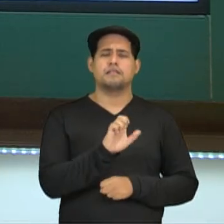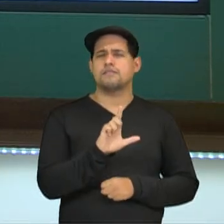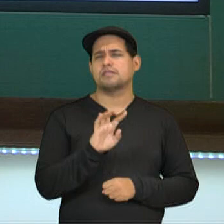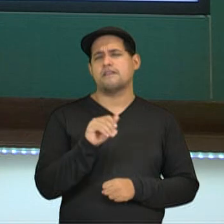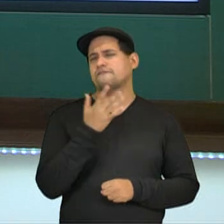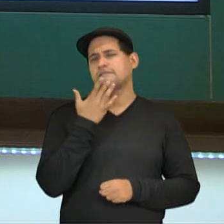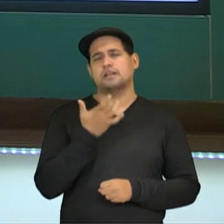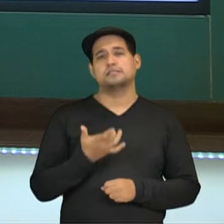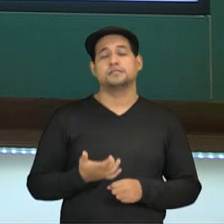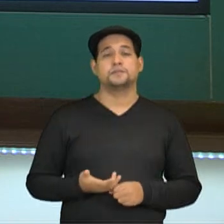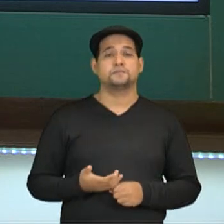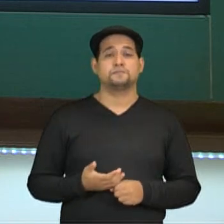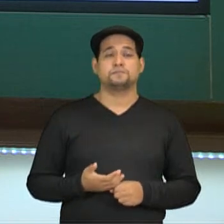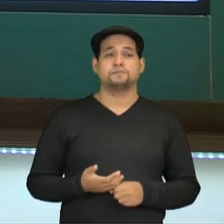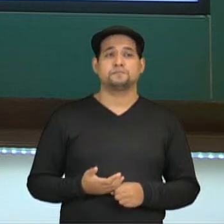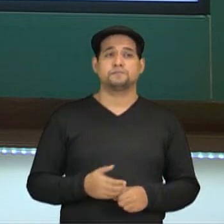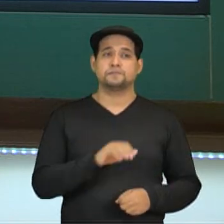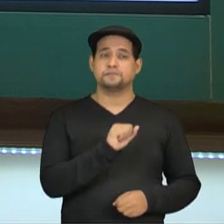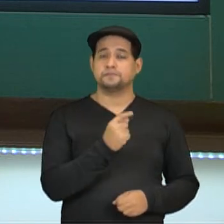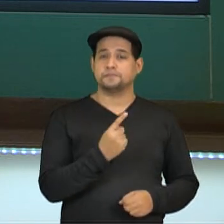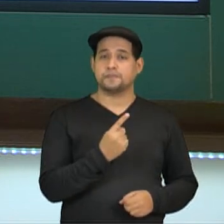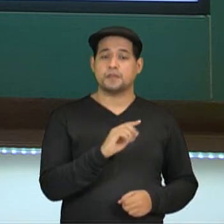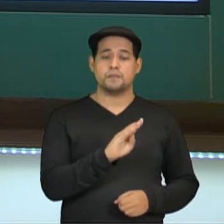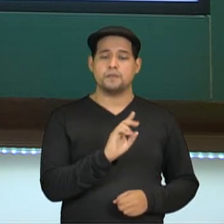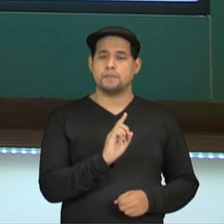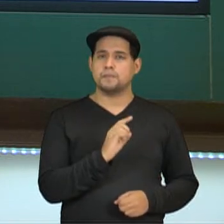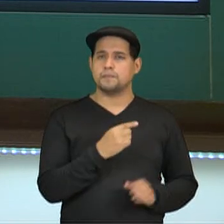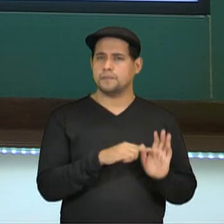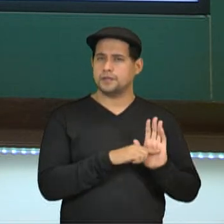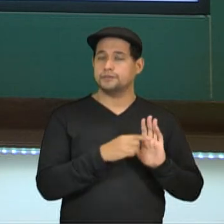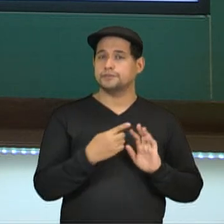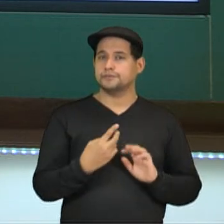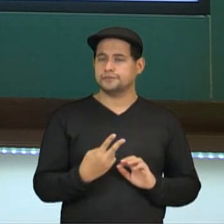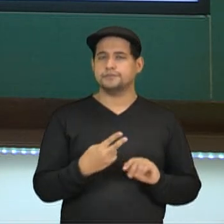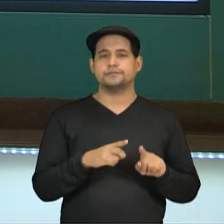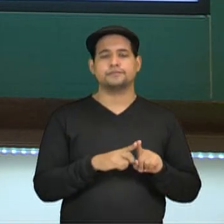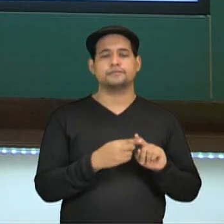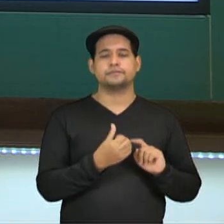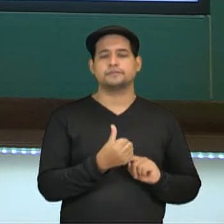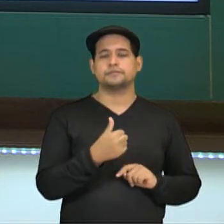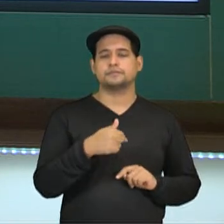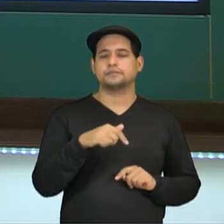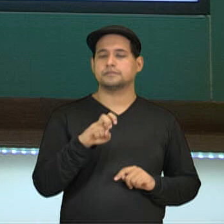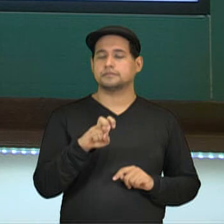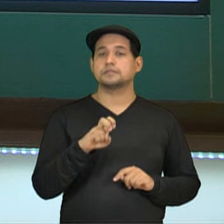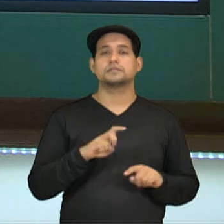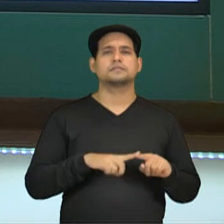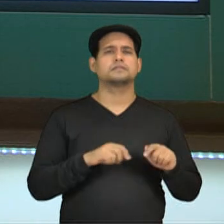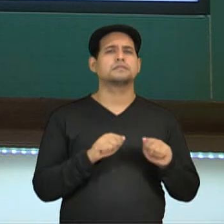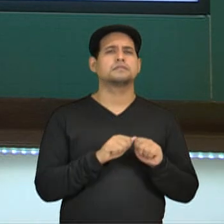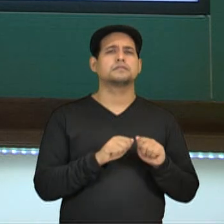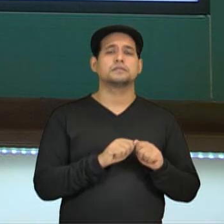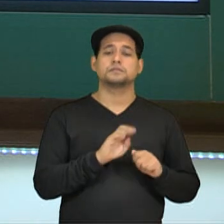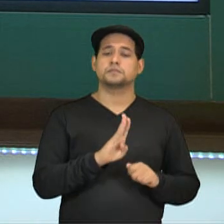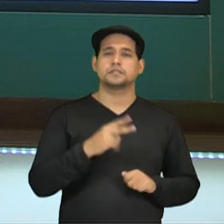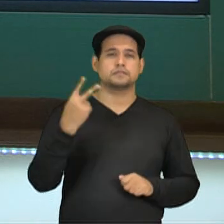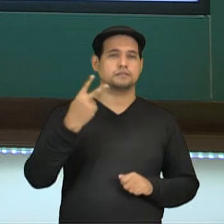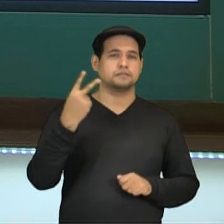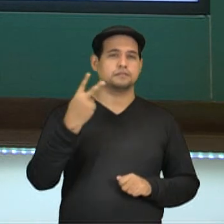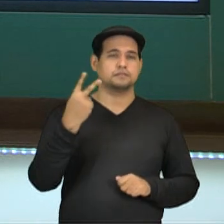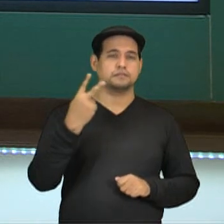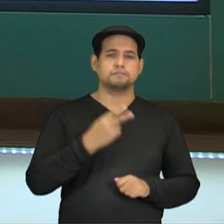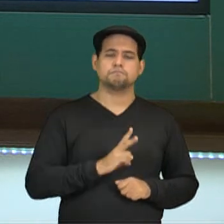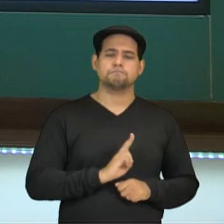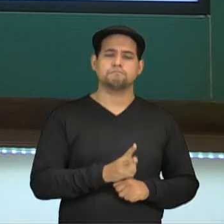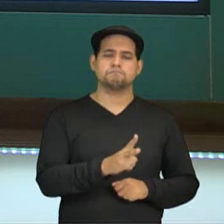molezinha. Olha lá, ó. A é 1, B é menos 2, C é menos 675. Então vai ficar B ao quadrado.